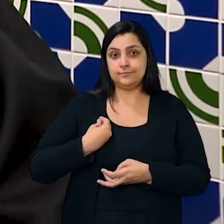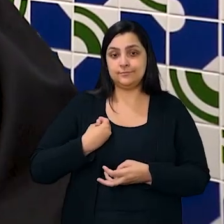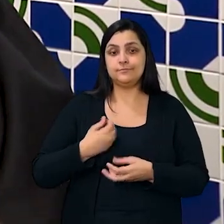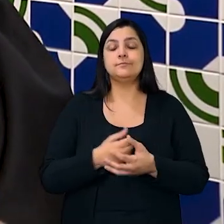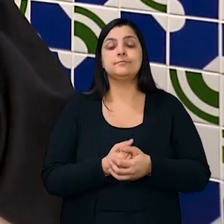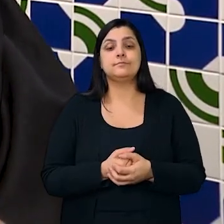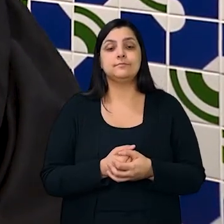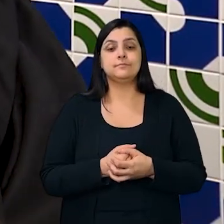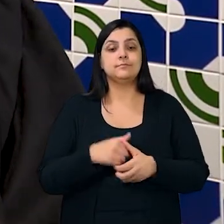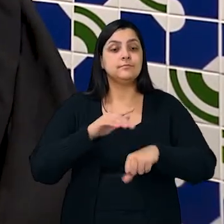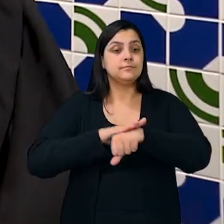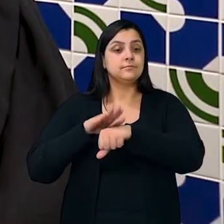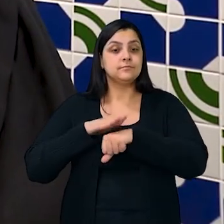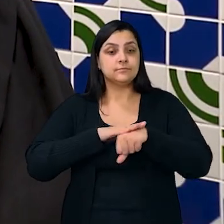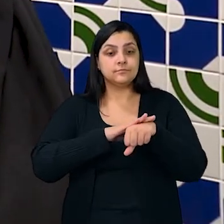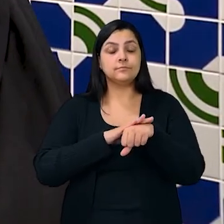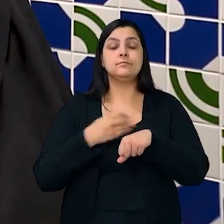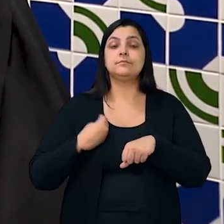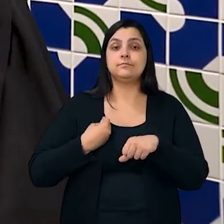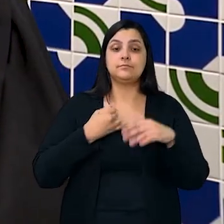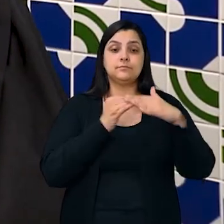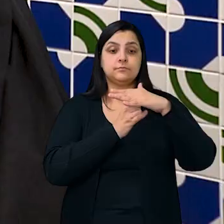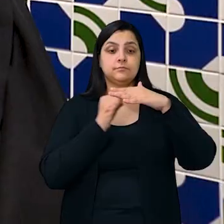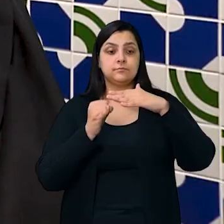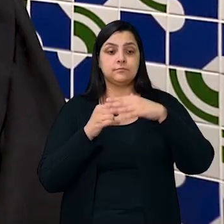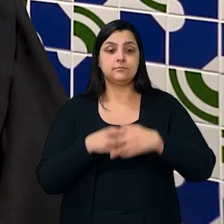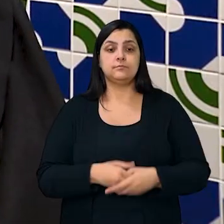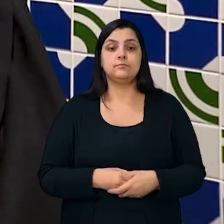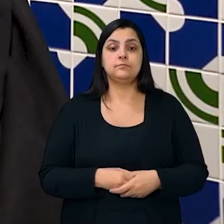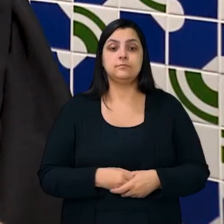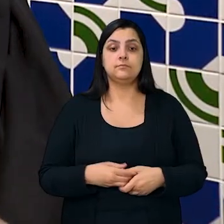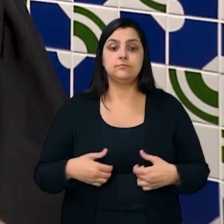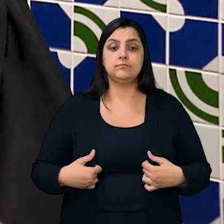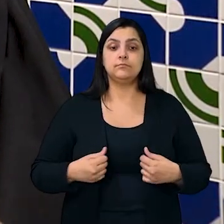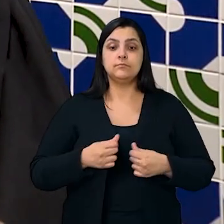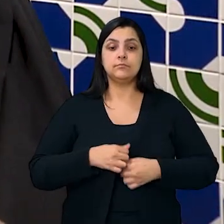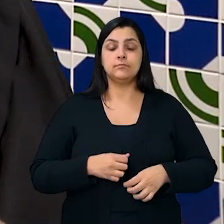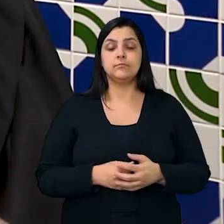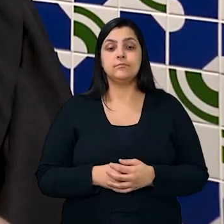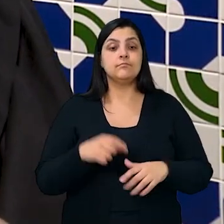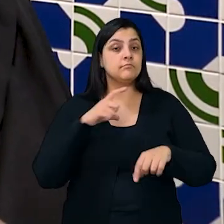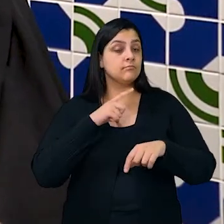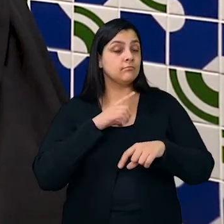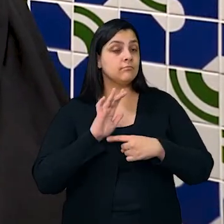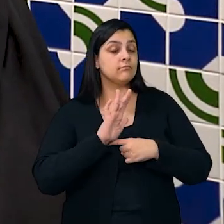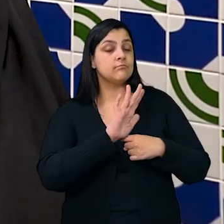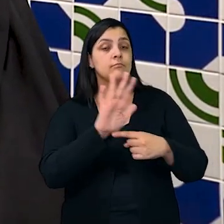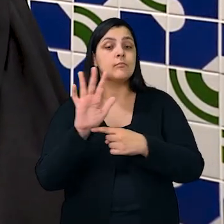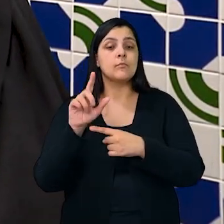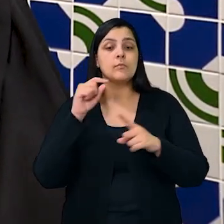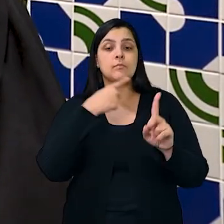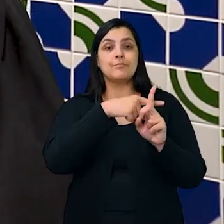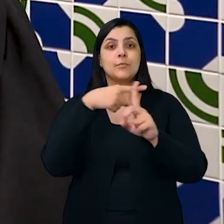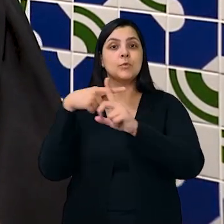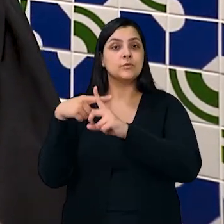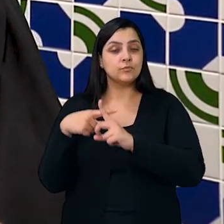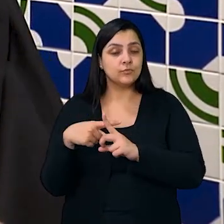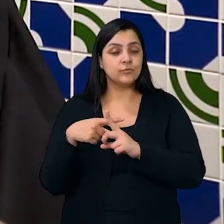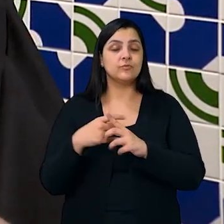sejam dirigentes ou não de instituições, se destacam de uma maneira